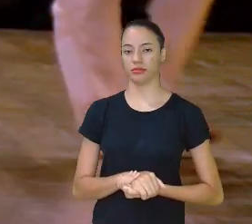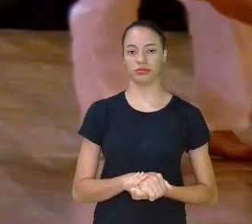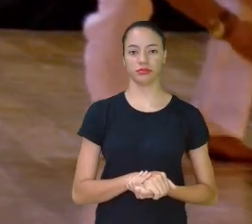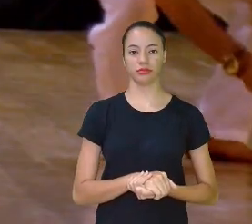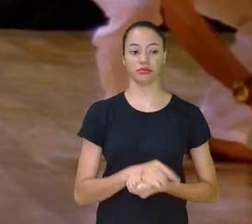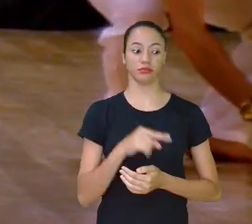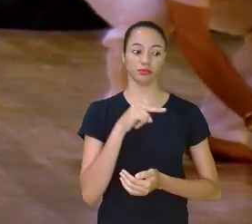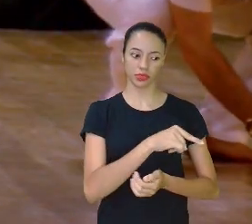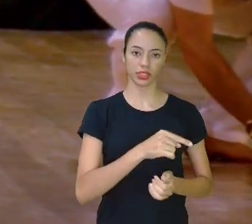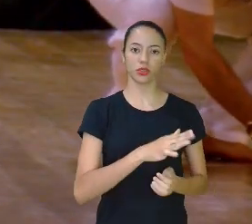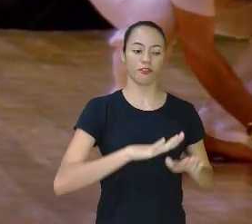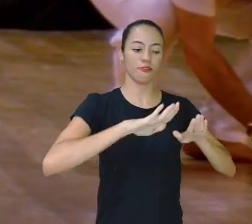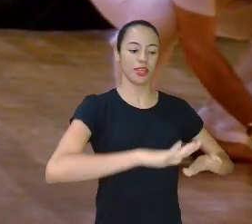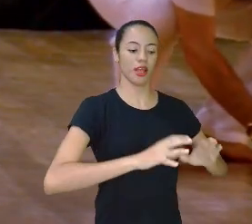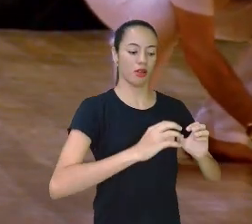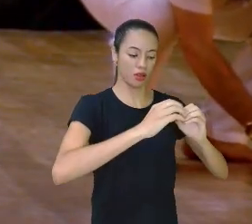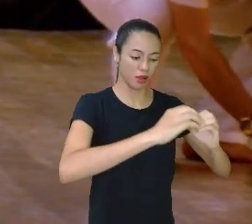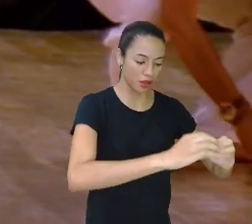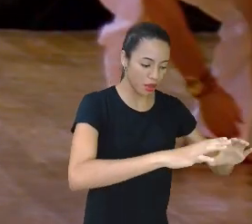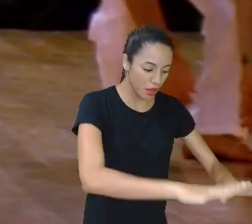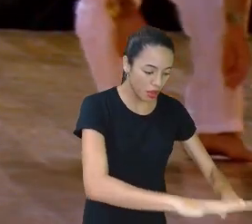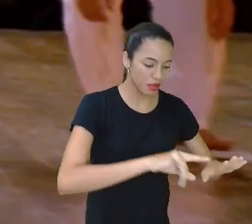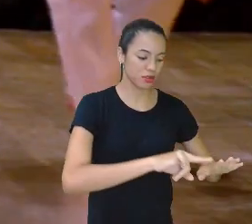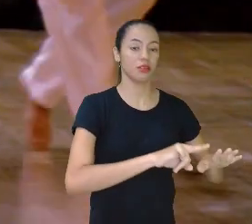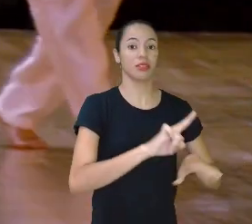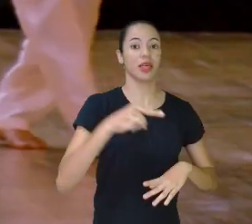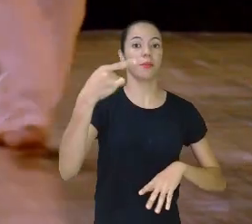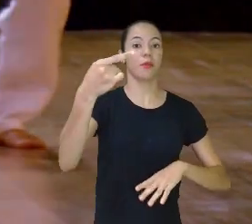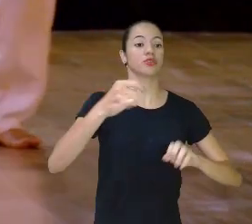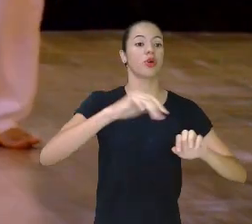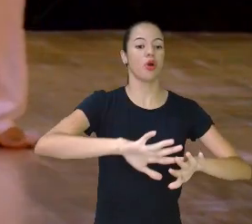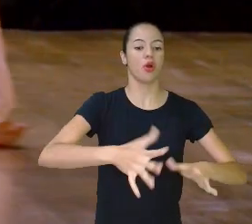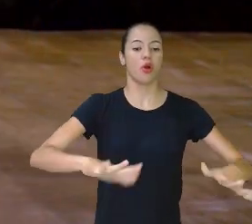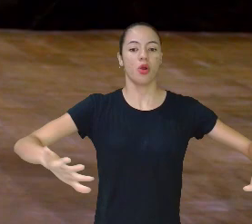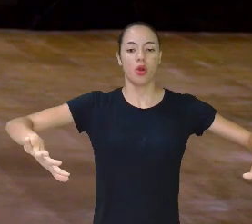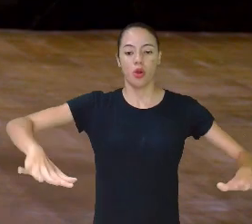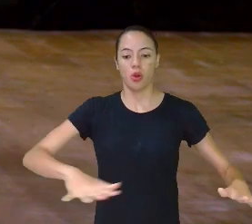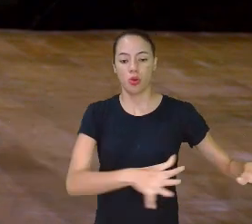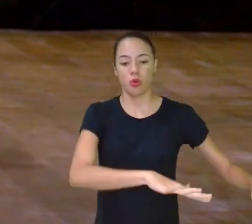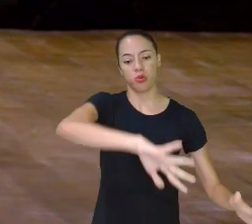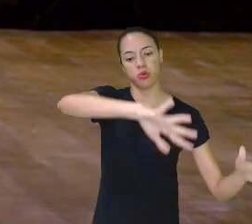Você vai ficar aqui. Daqui a pouco a onda te alcança.